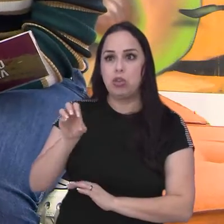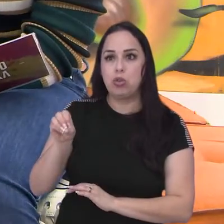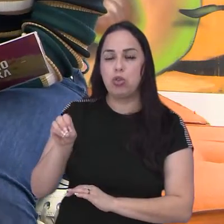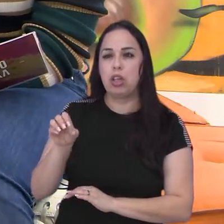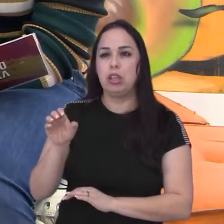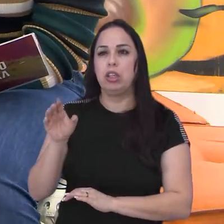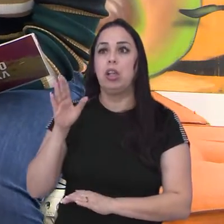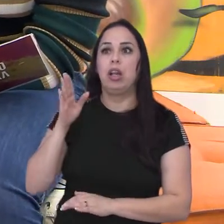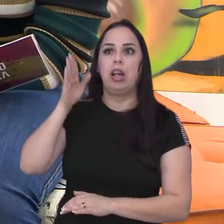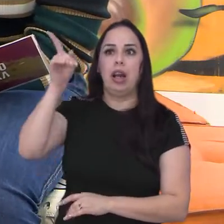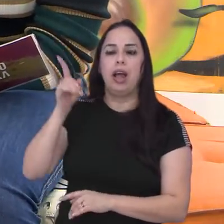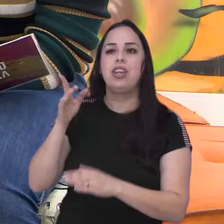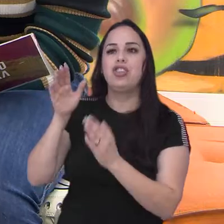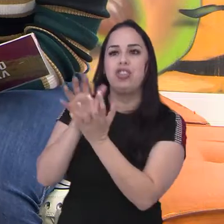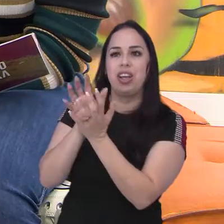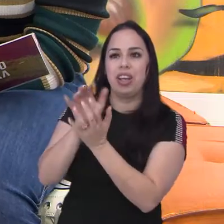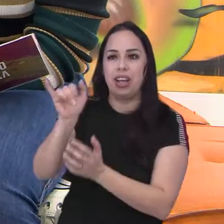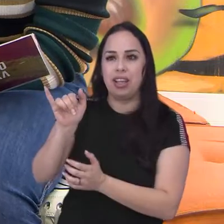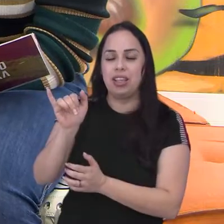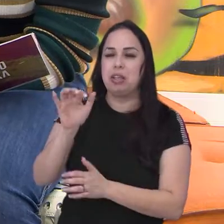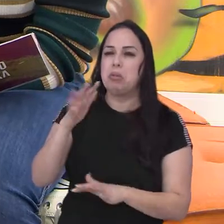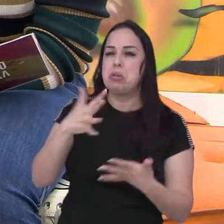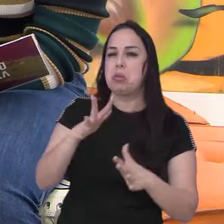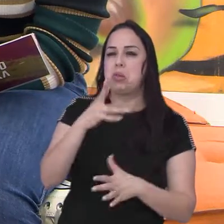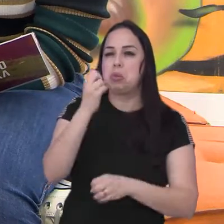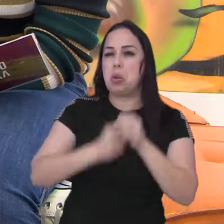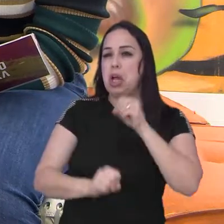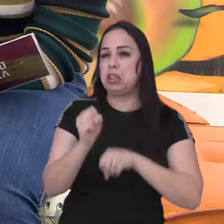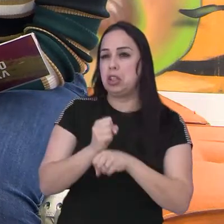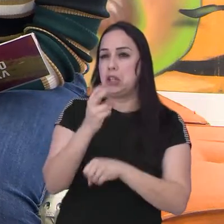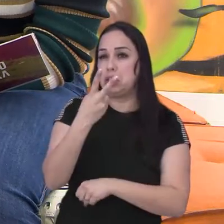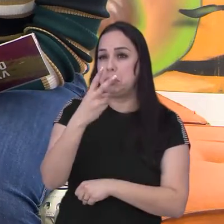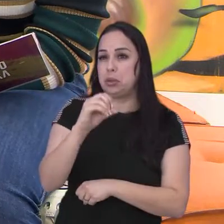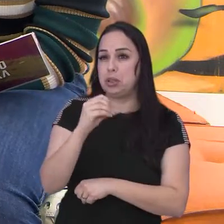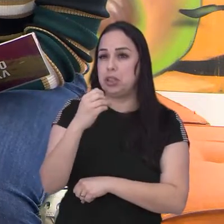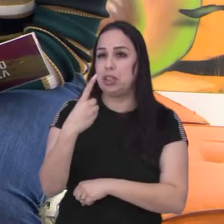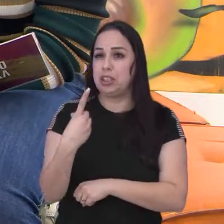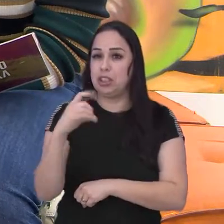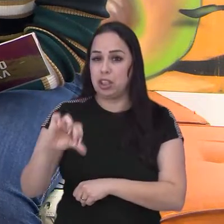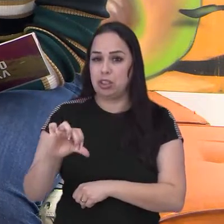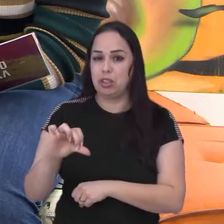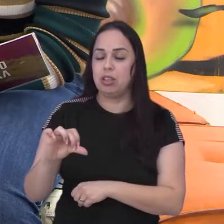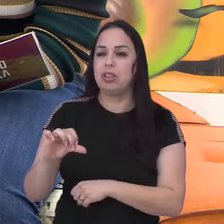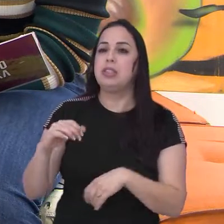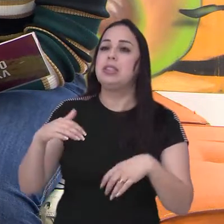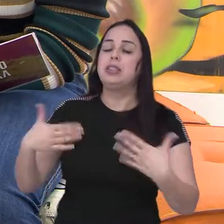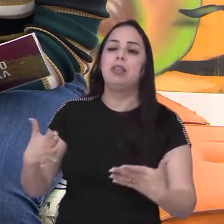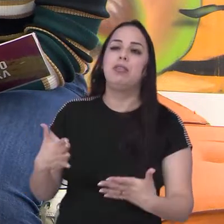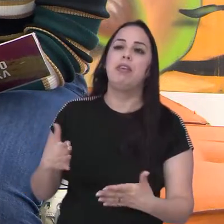jovens, Nossa. né? Em 2019, nós falamos que era no auge, né? E aí acontece, né? Como que é